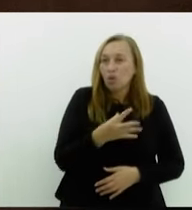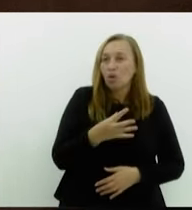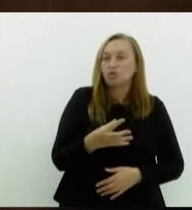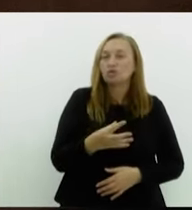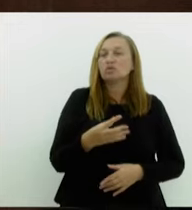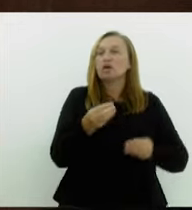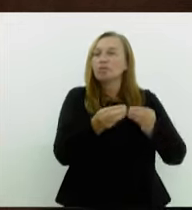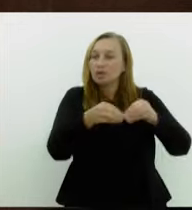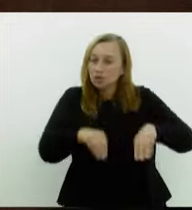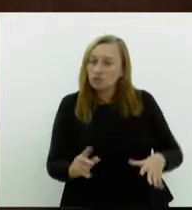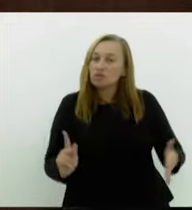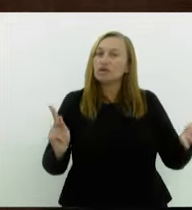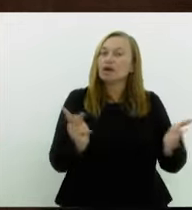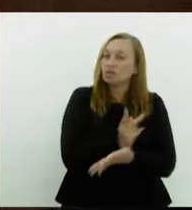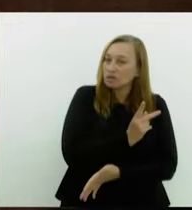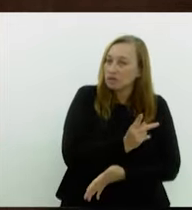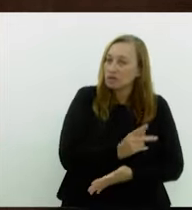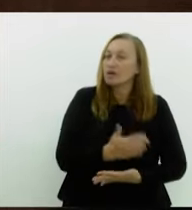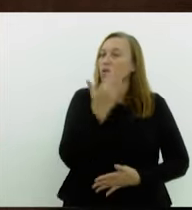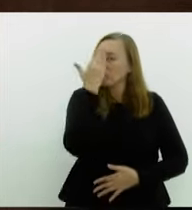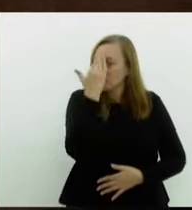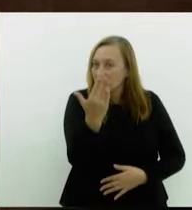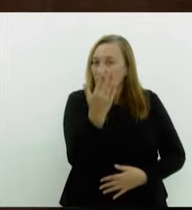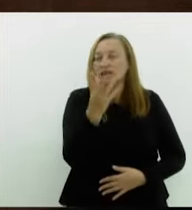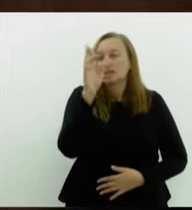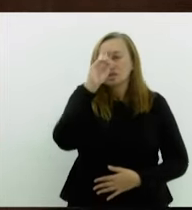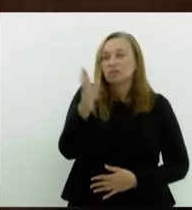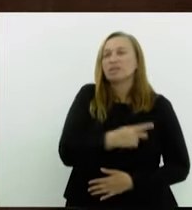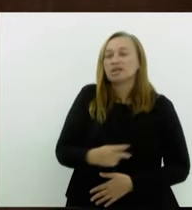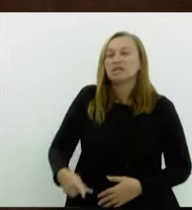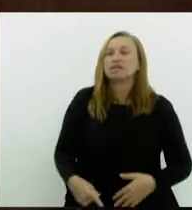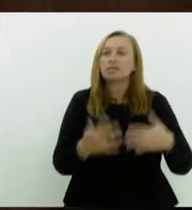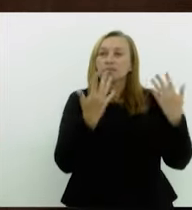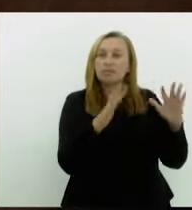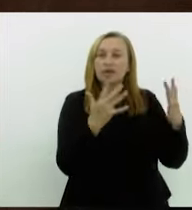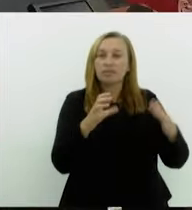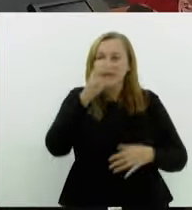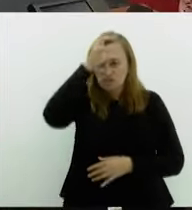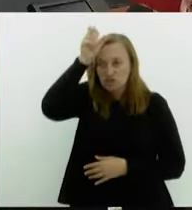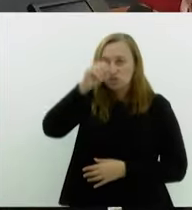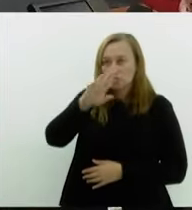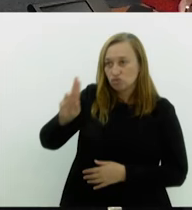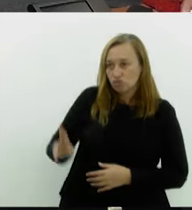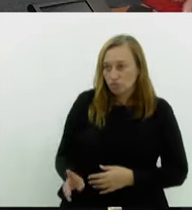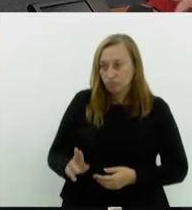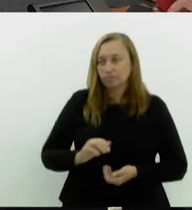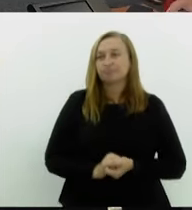ser amparadas dessa forma. Obrigado, presidente. Parabéns, Tia Ju.